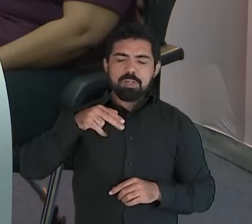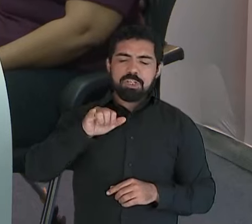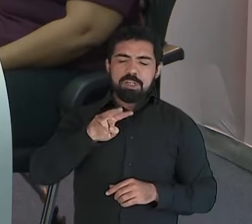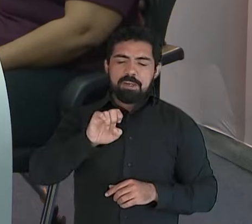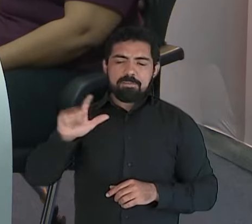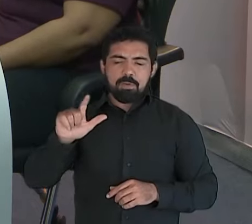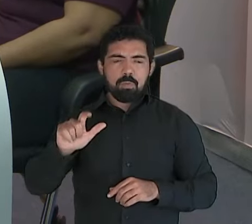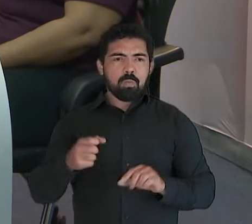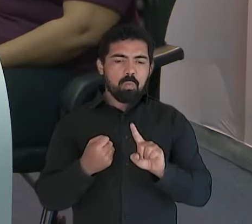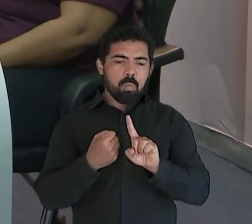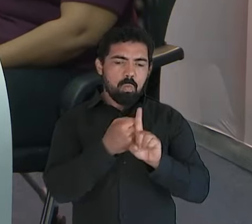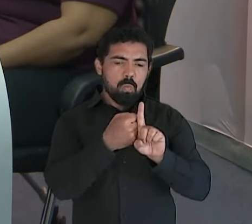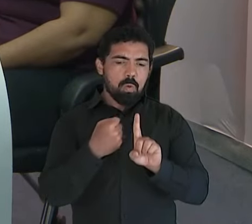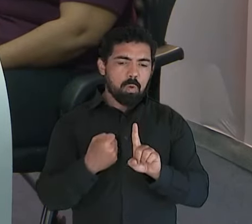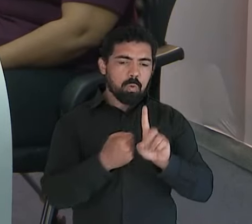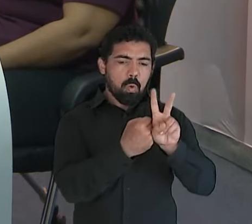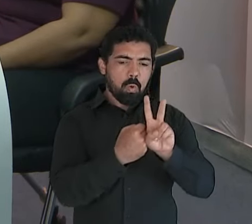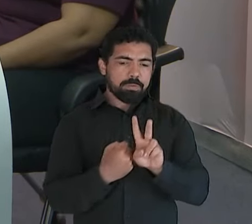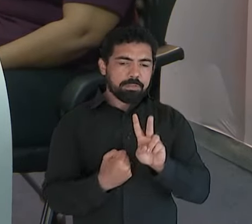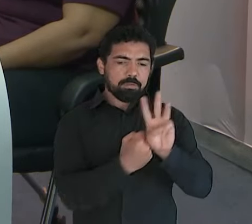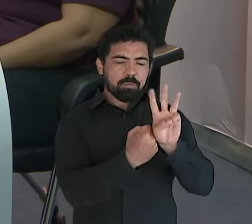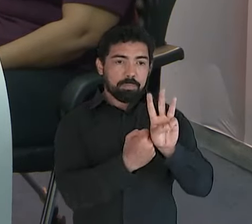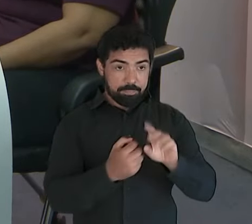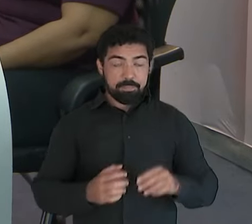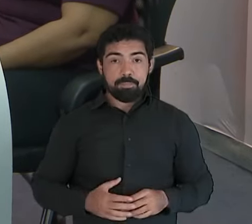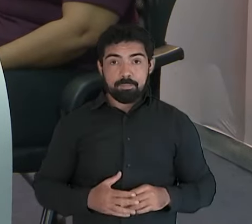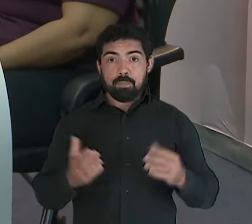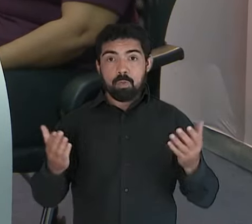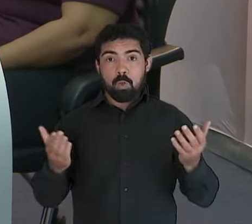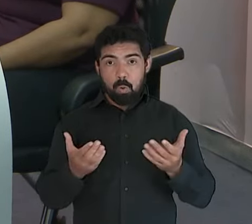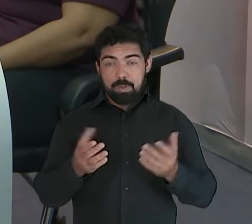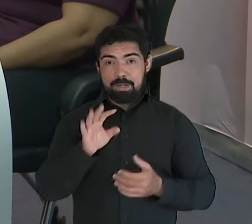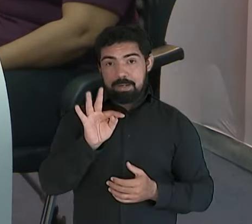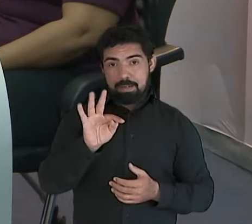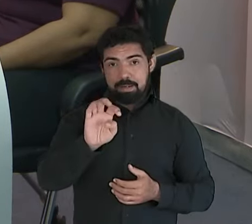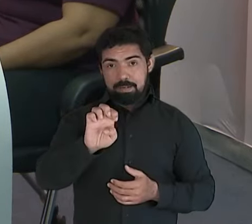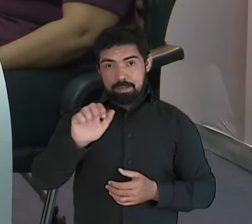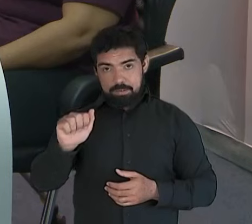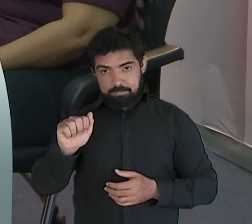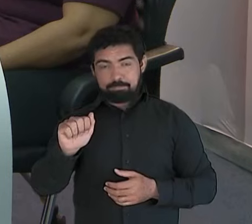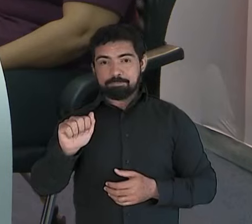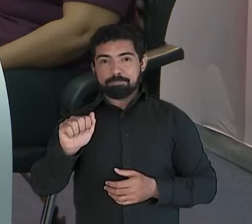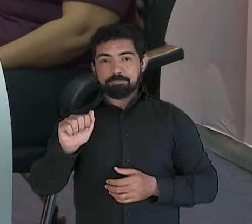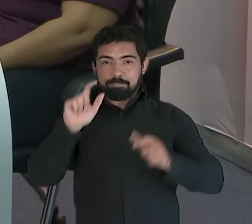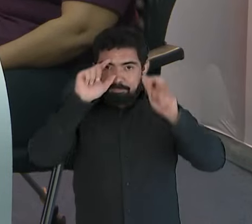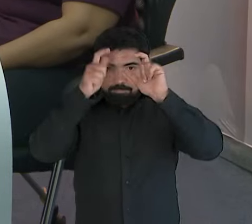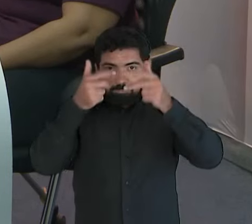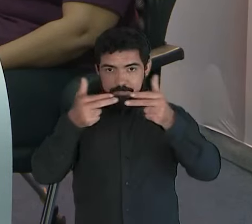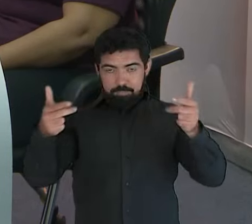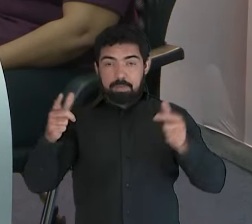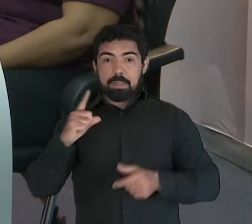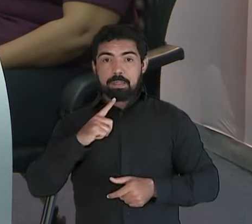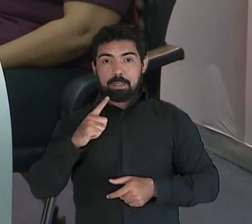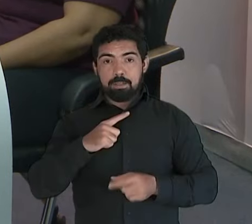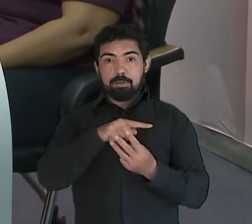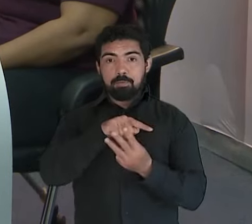TEA? A gente classifica o TEA atualmente como em 3 níveis de suporte. A